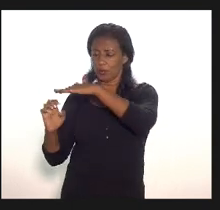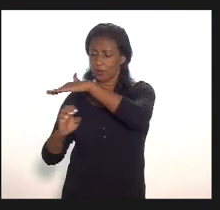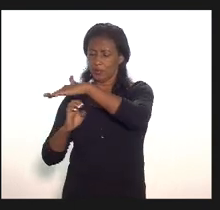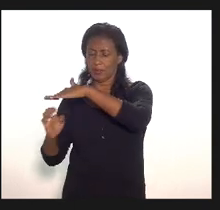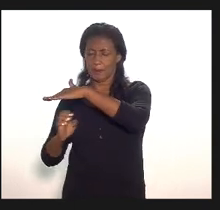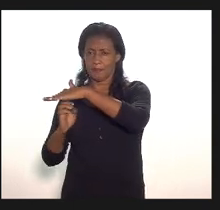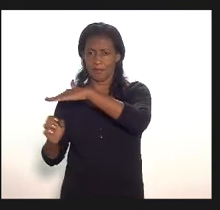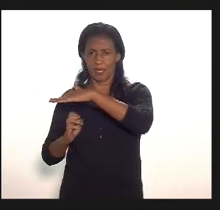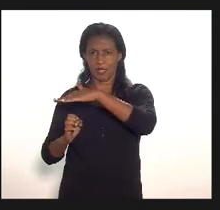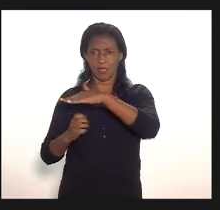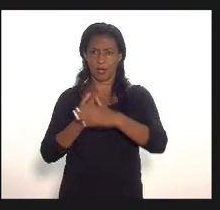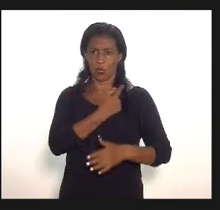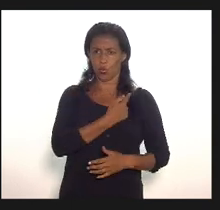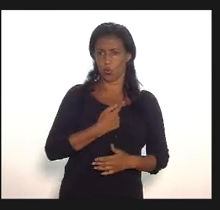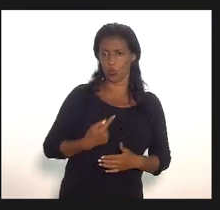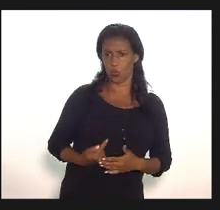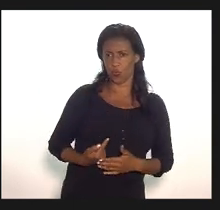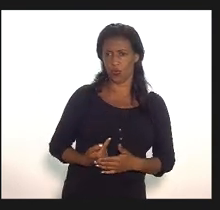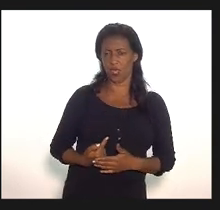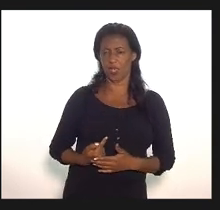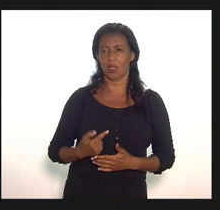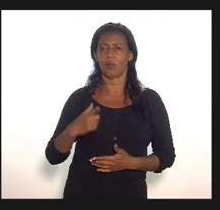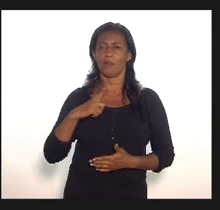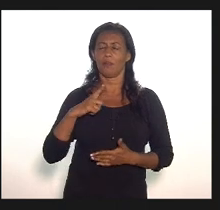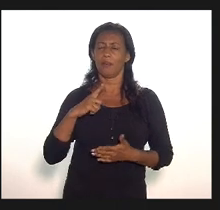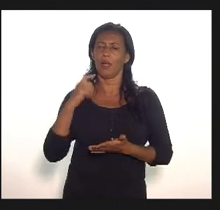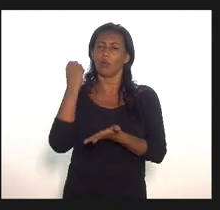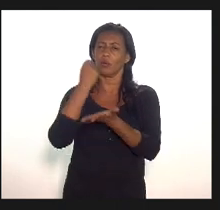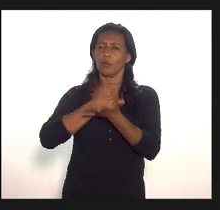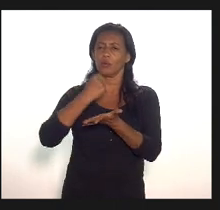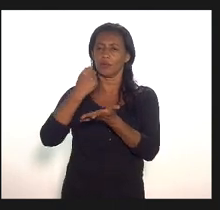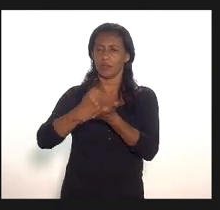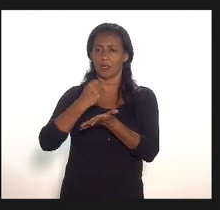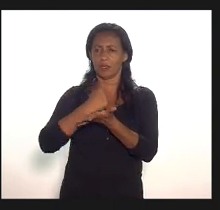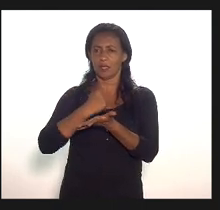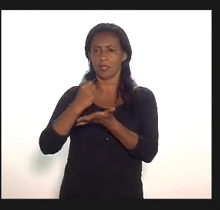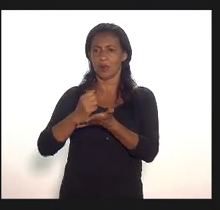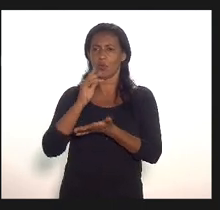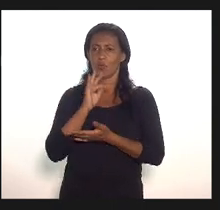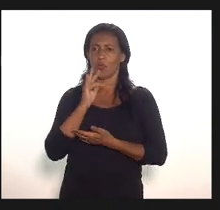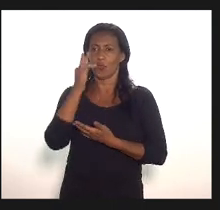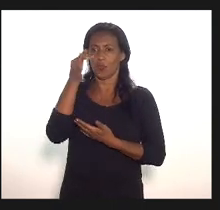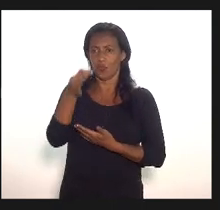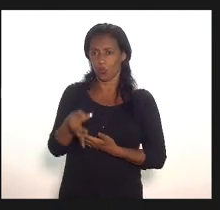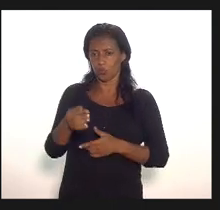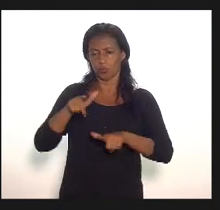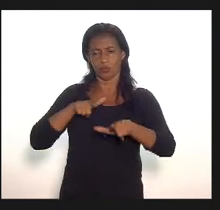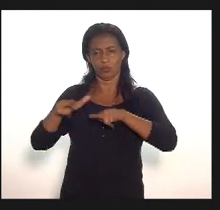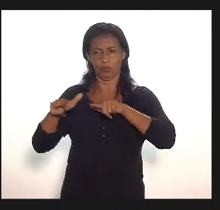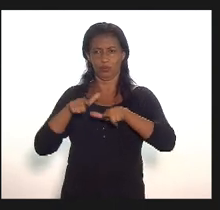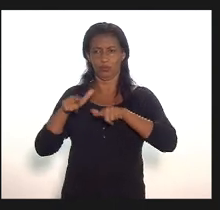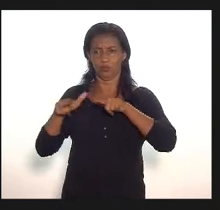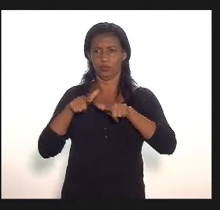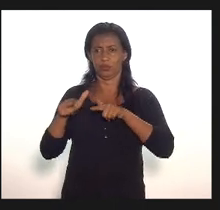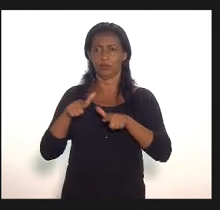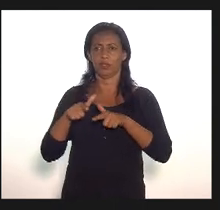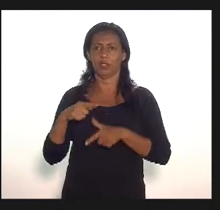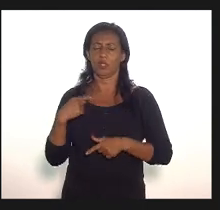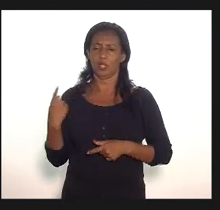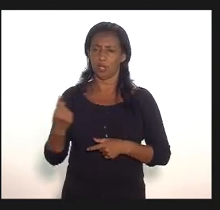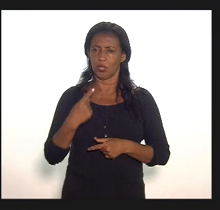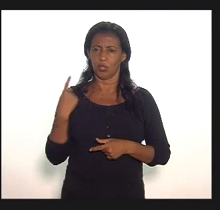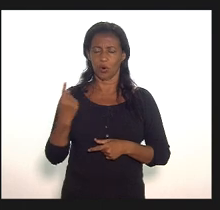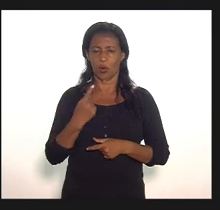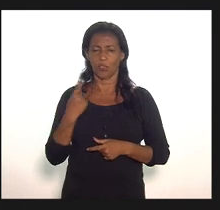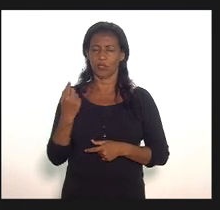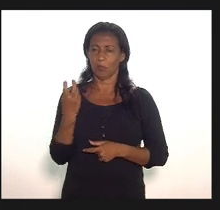administração pública para a efetivação do credenciamento e futuro contrato de prestação de serviço, estamos em meio ao